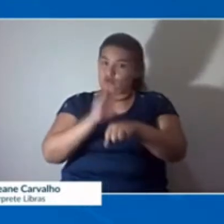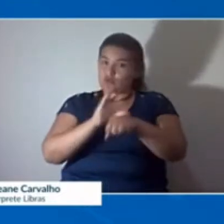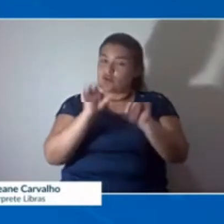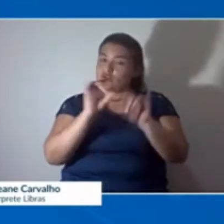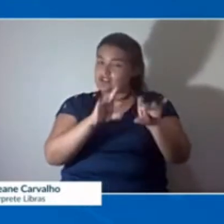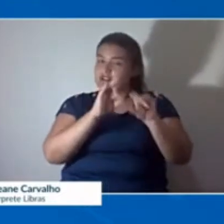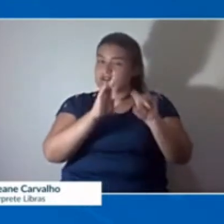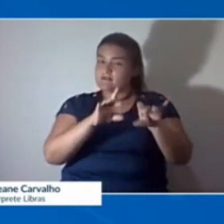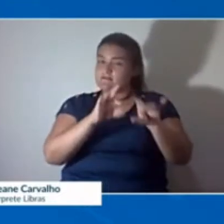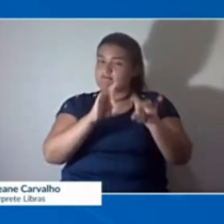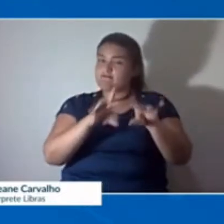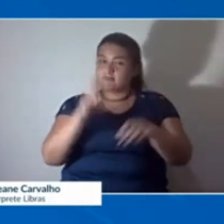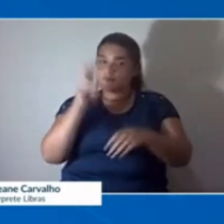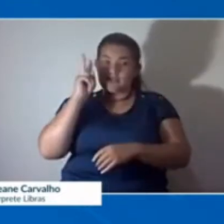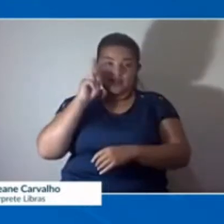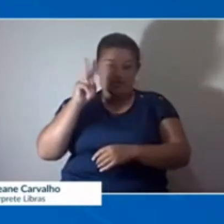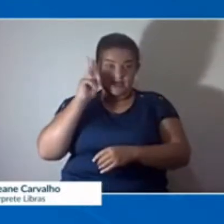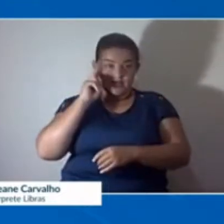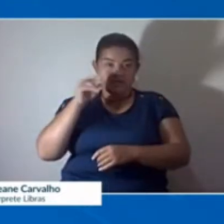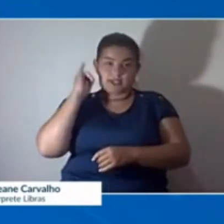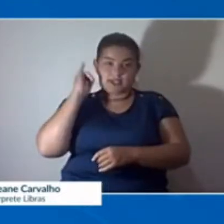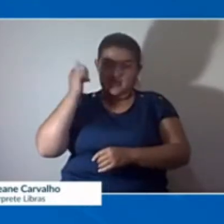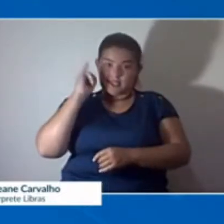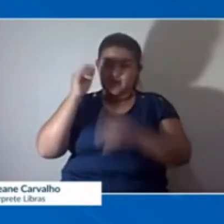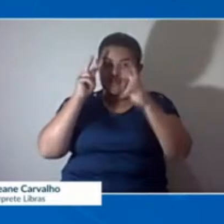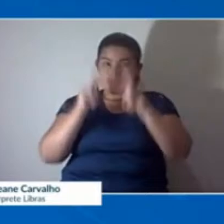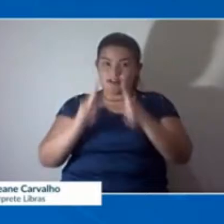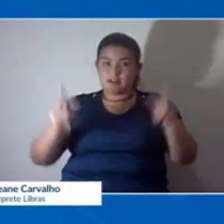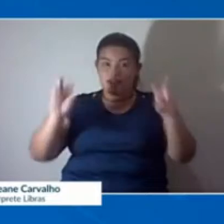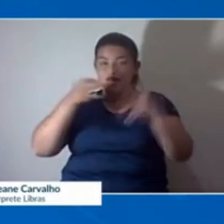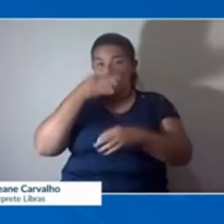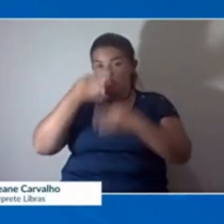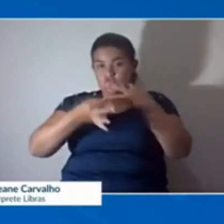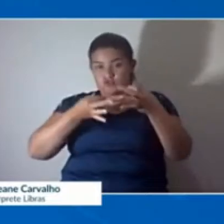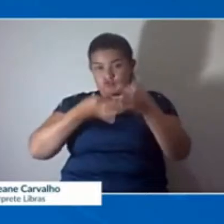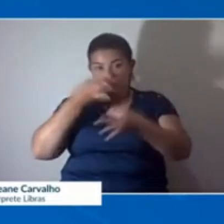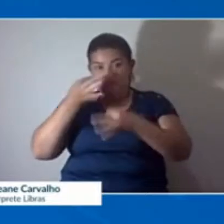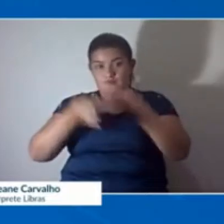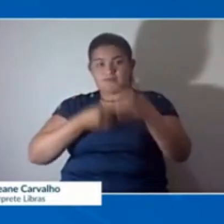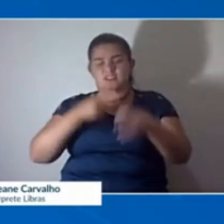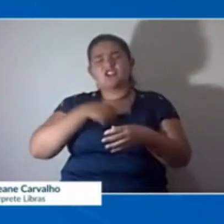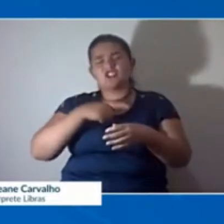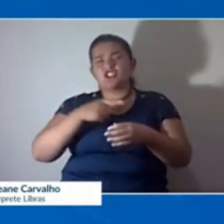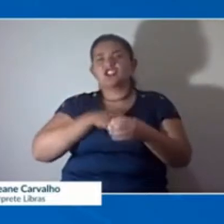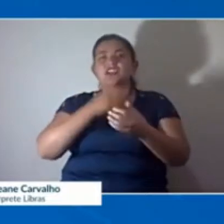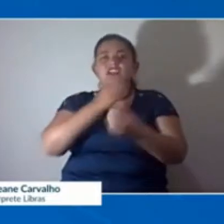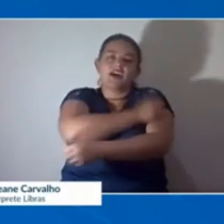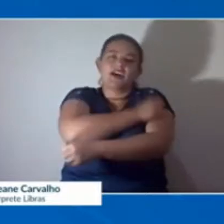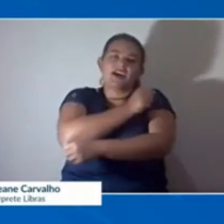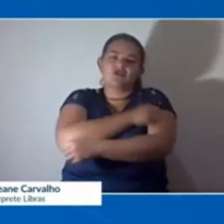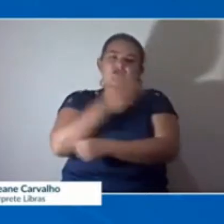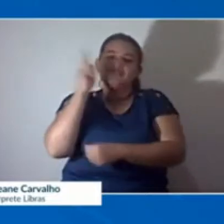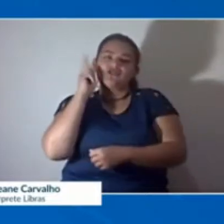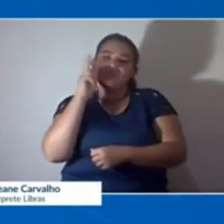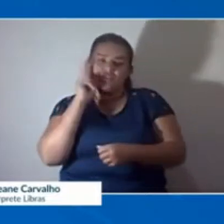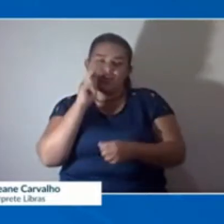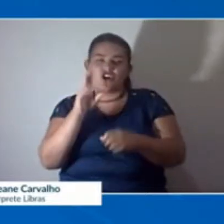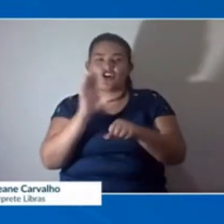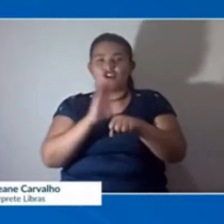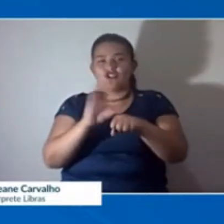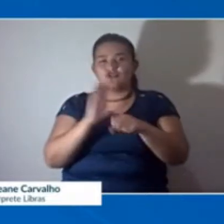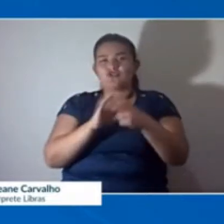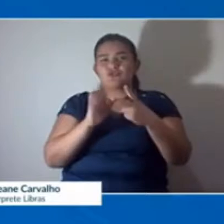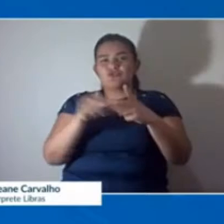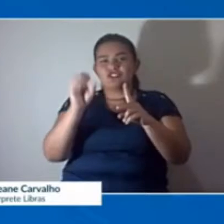em história e narrativas audiovisuais, em que havia estudantes da FAV, da história, das ciências sociais,